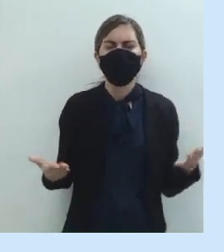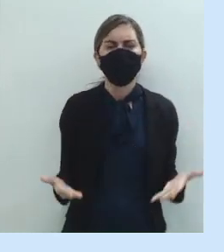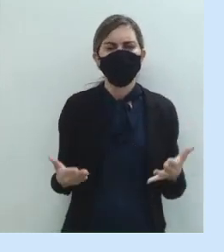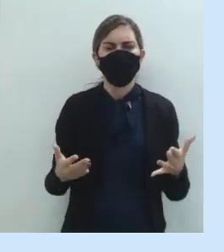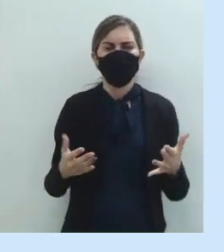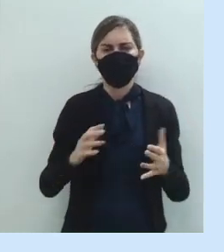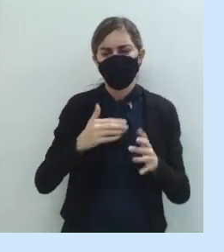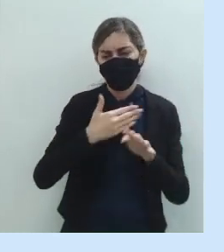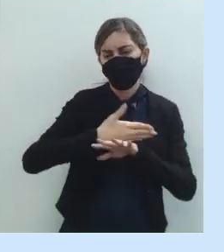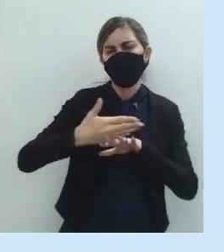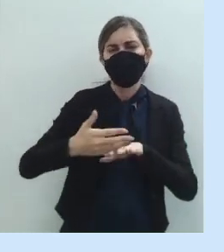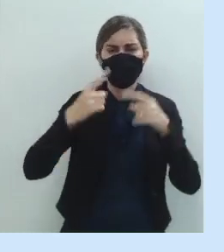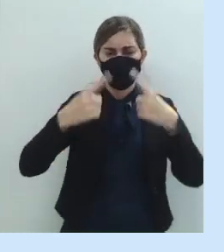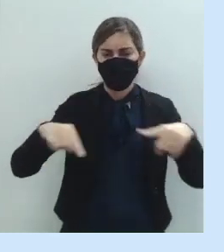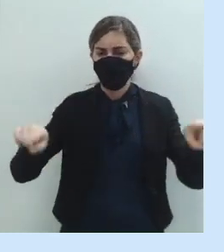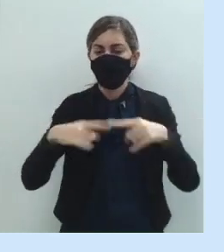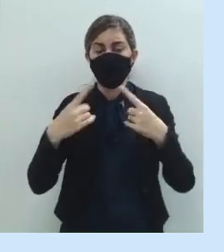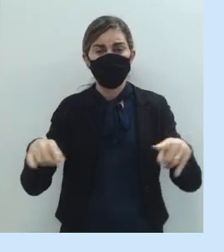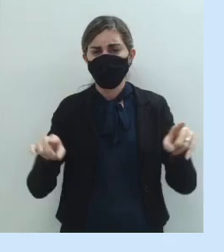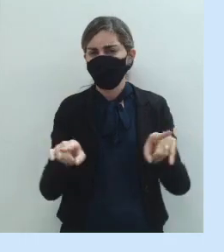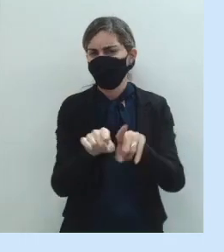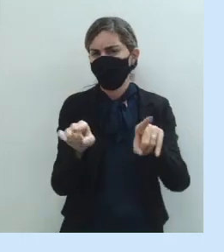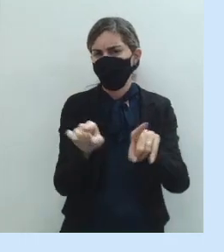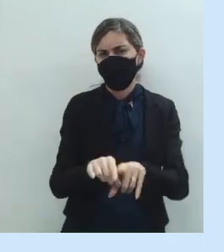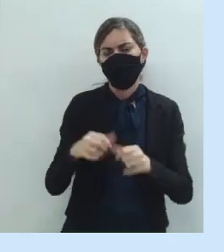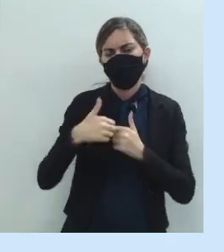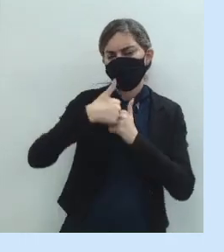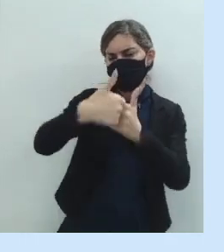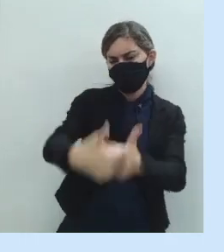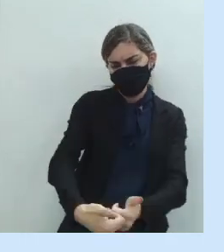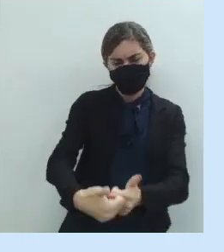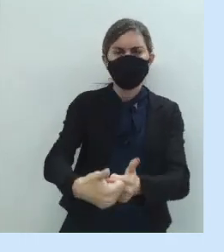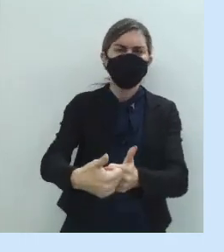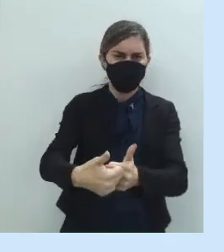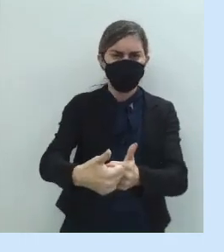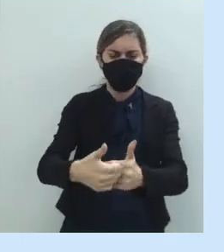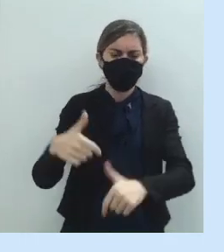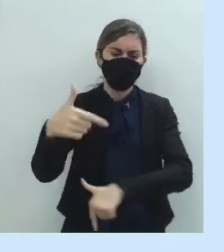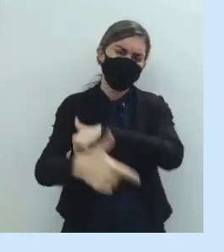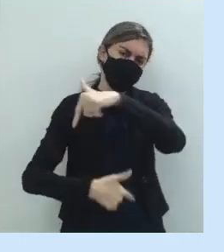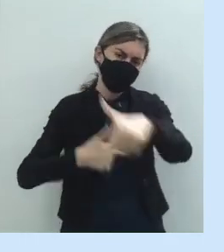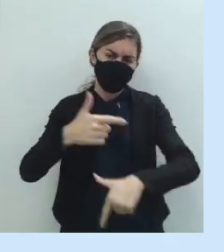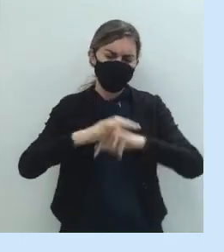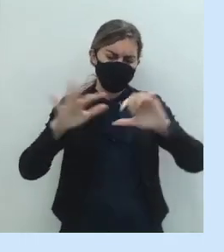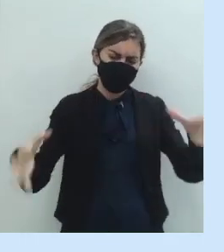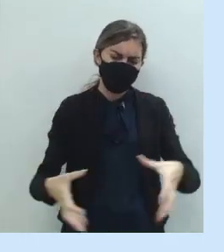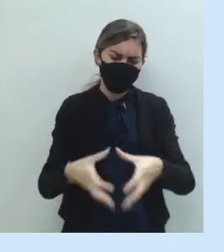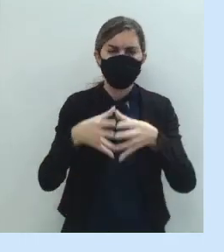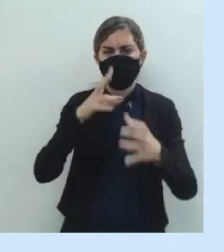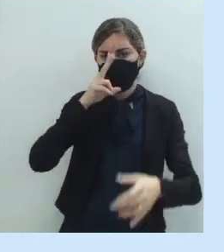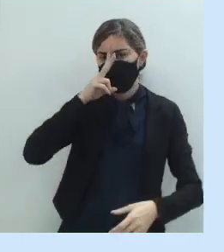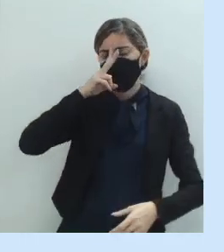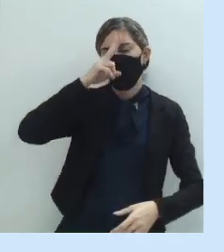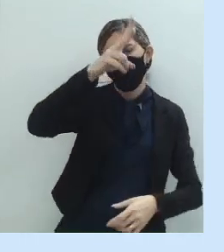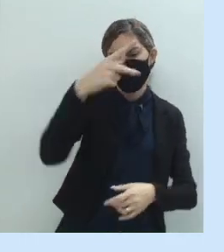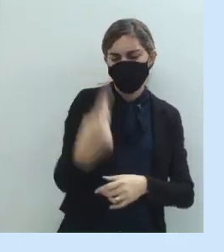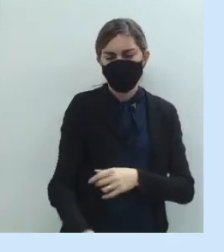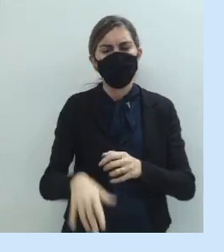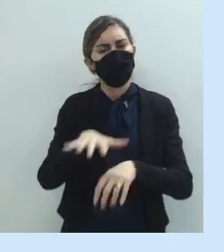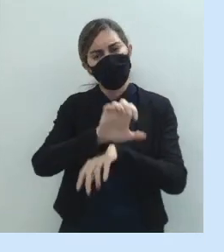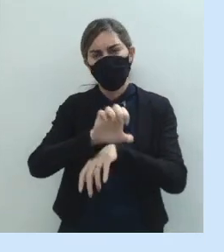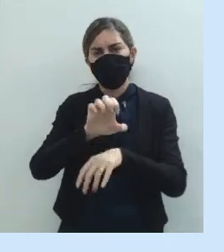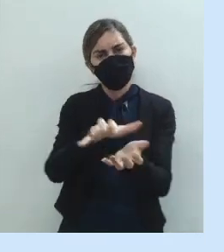determinado estilo de música. Então, a música também segue essa linha desse trabalho coletivo muito forte aqui em